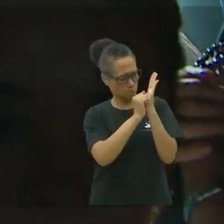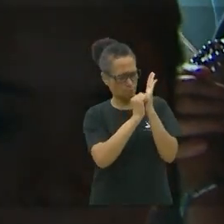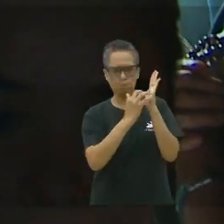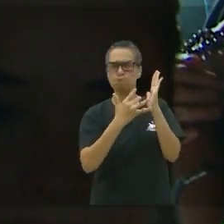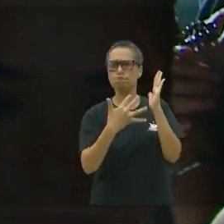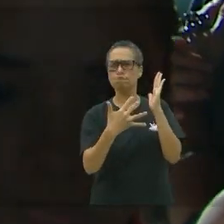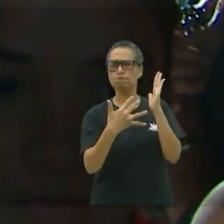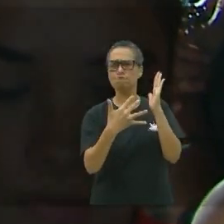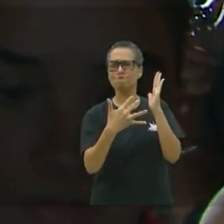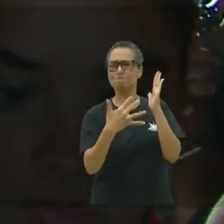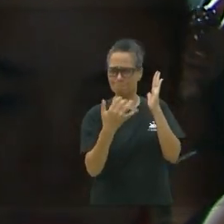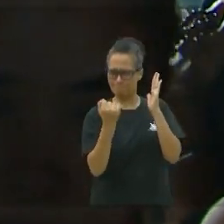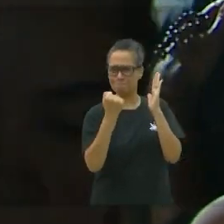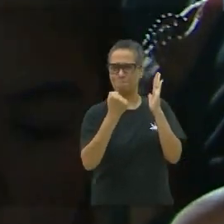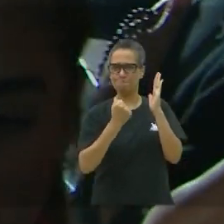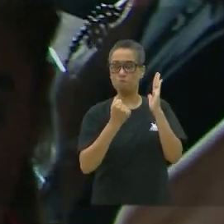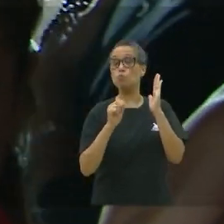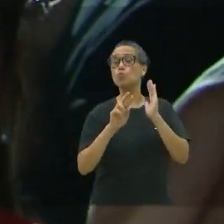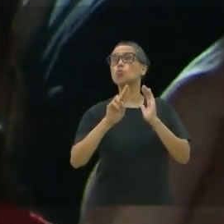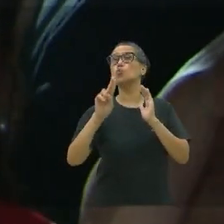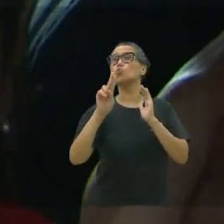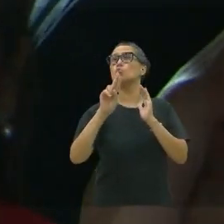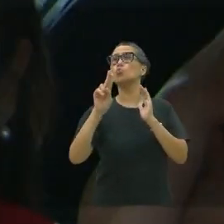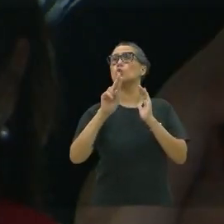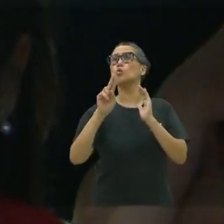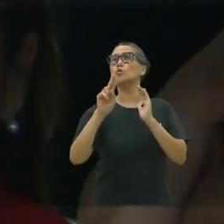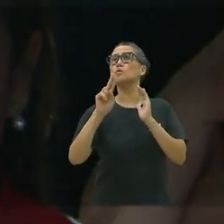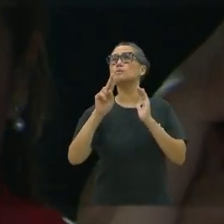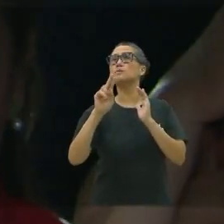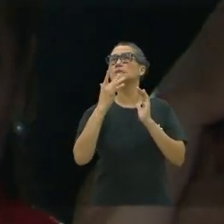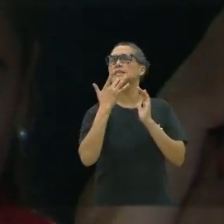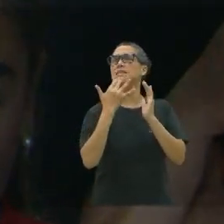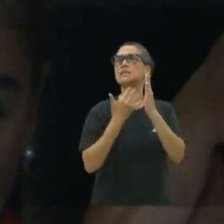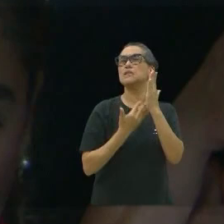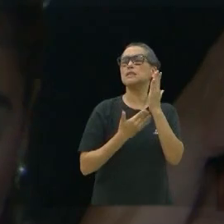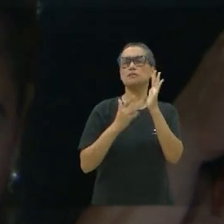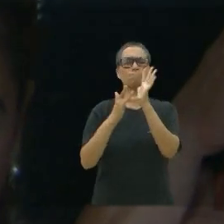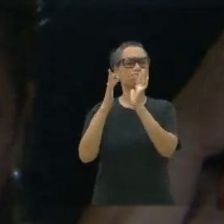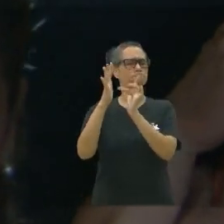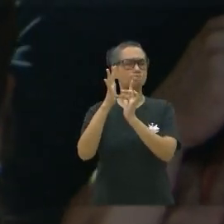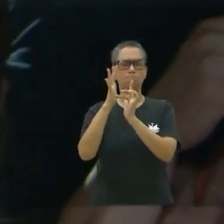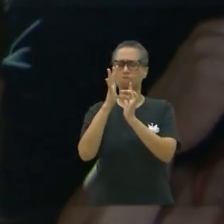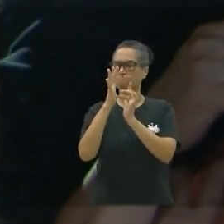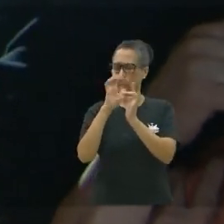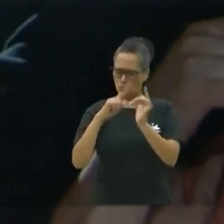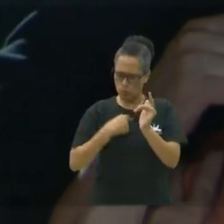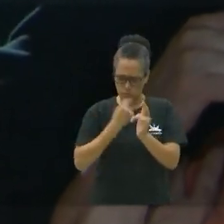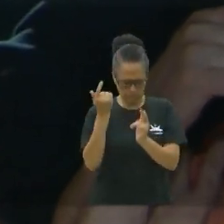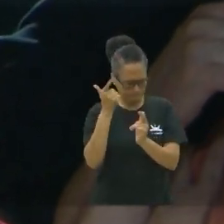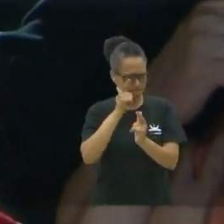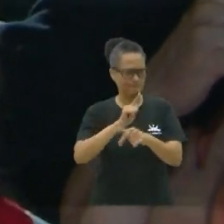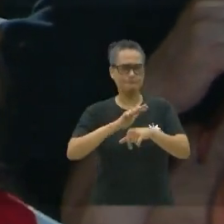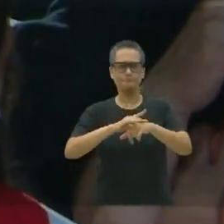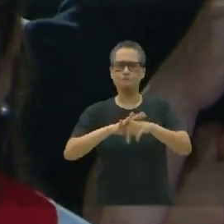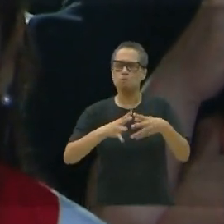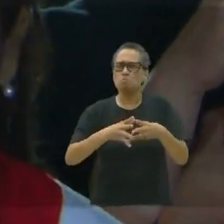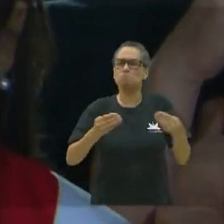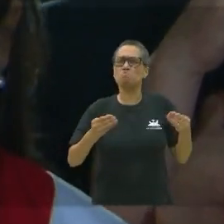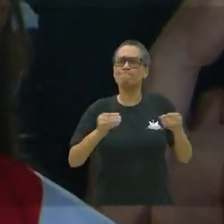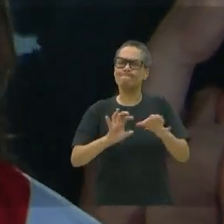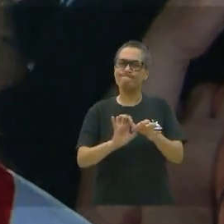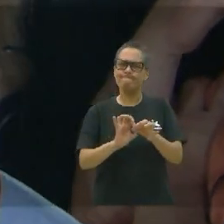Pelo poder do nome e do sangue de Jesus, nós somos curados,